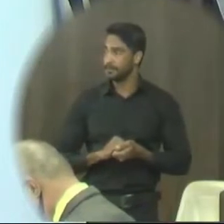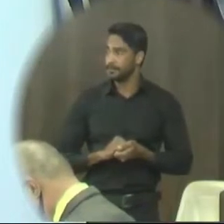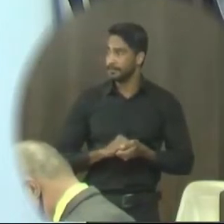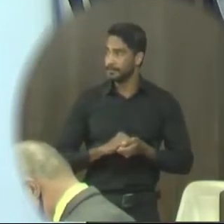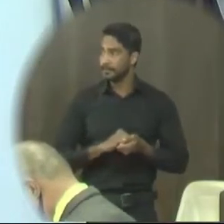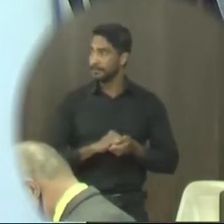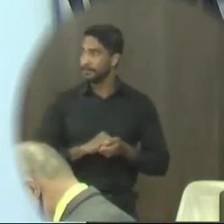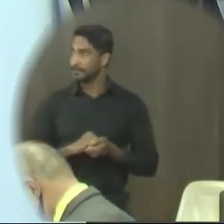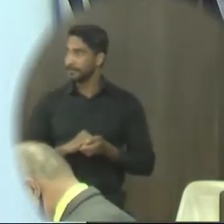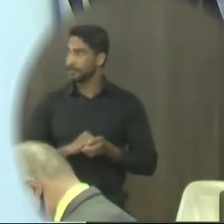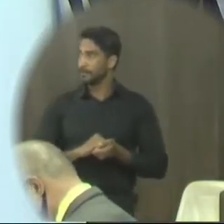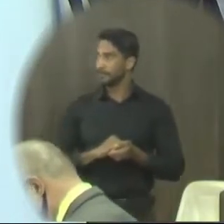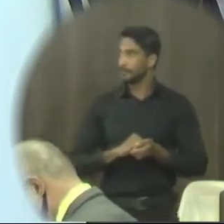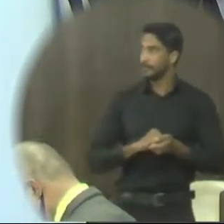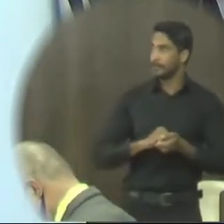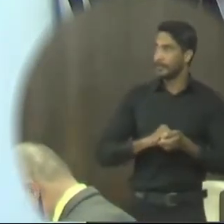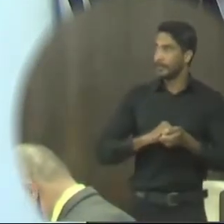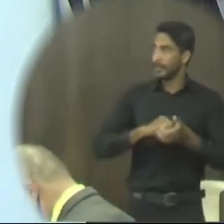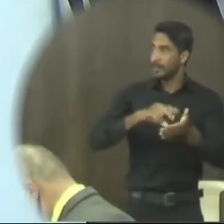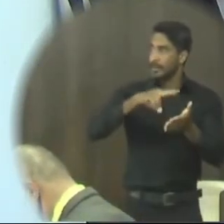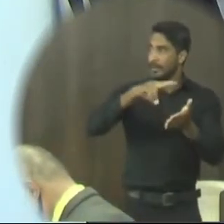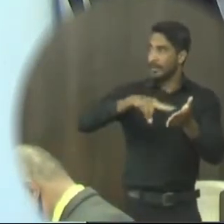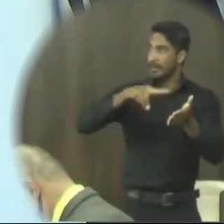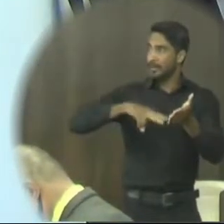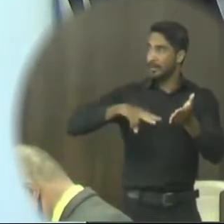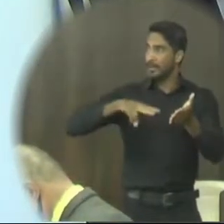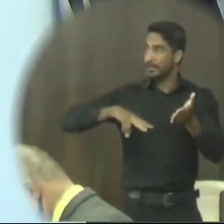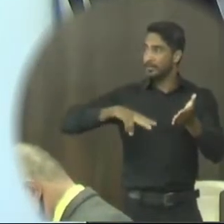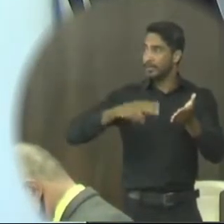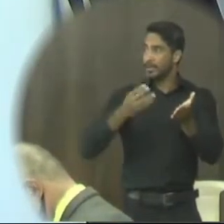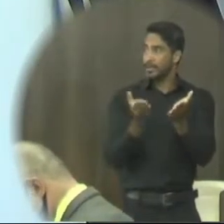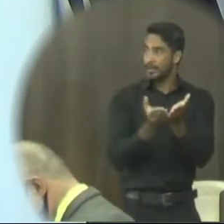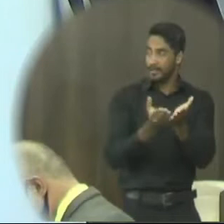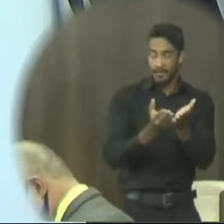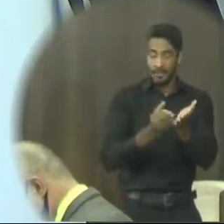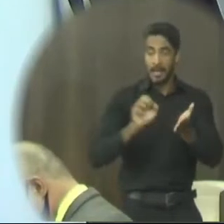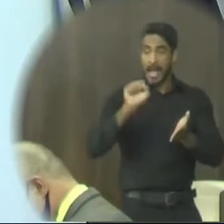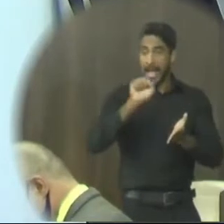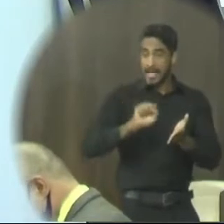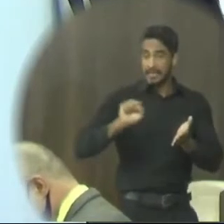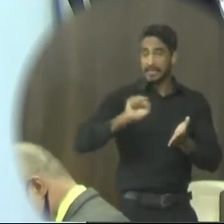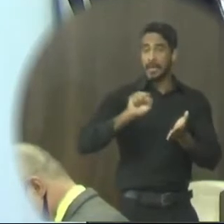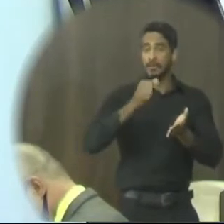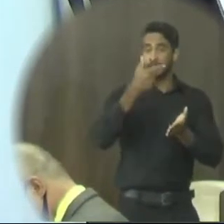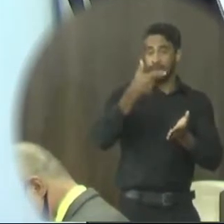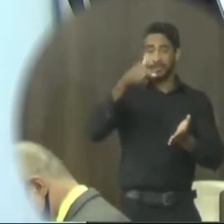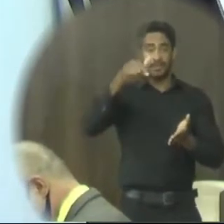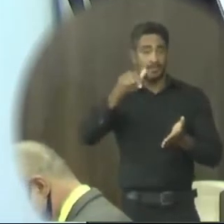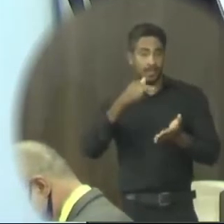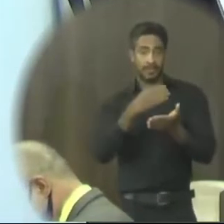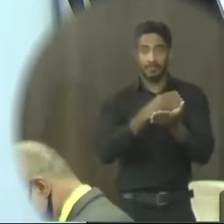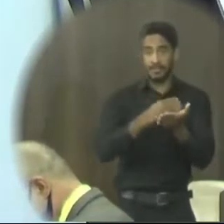Leitura bíblica. Salmo 107, versículo 35 a 38.